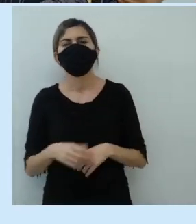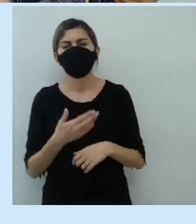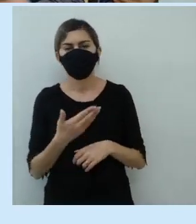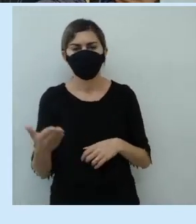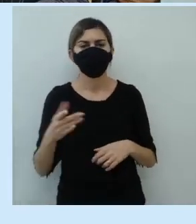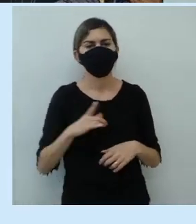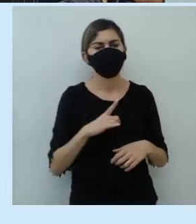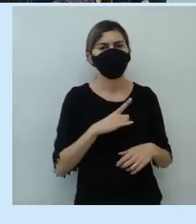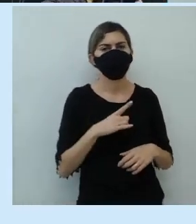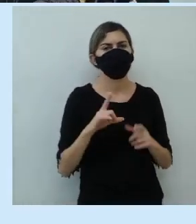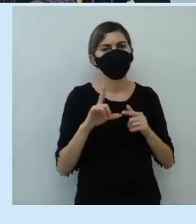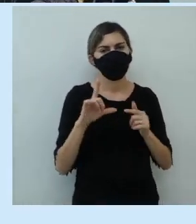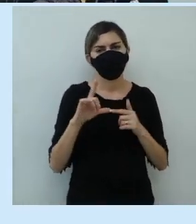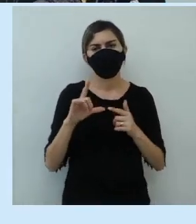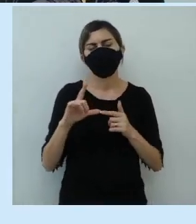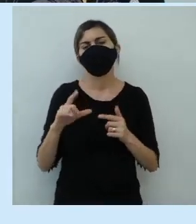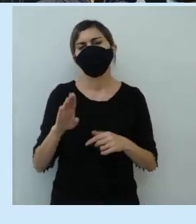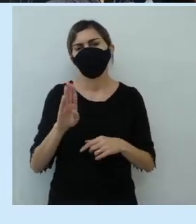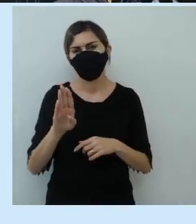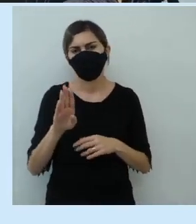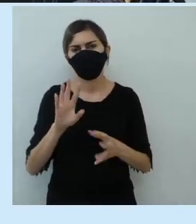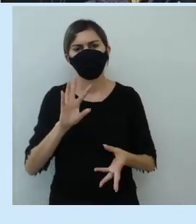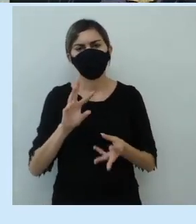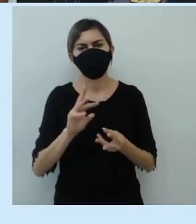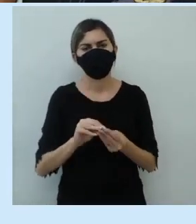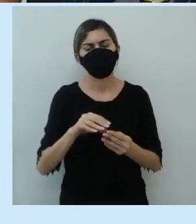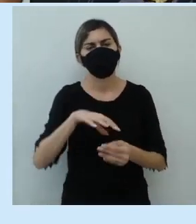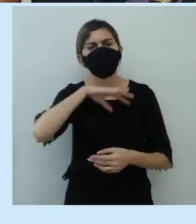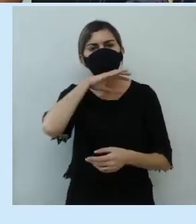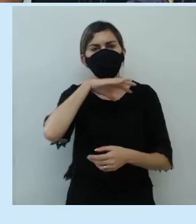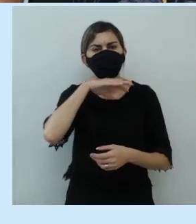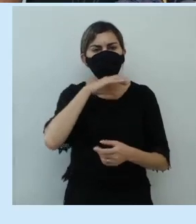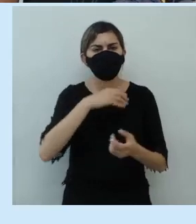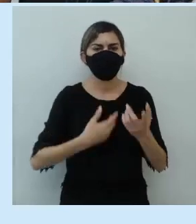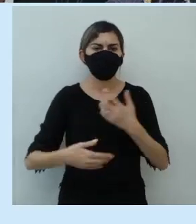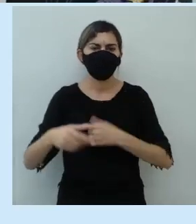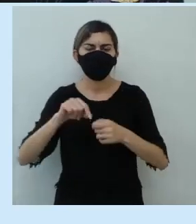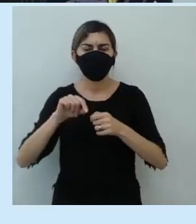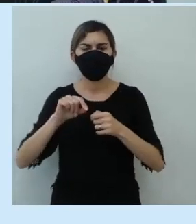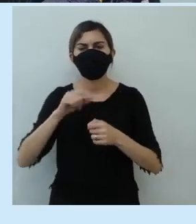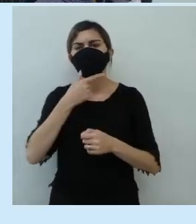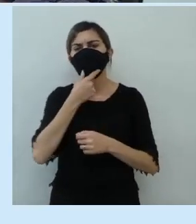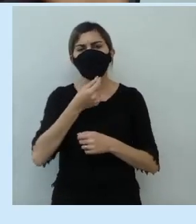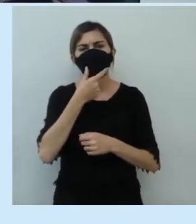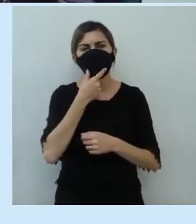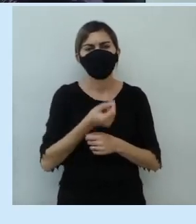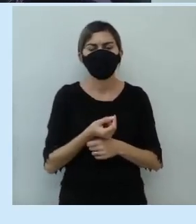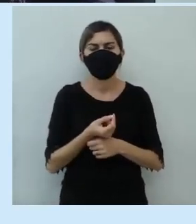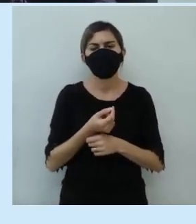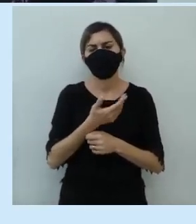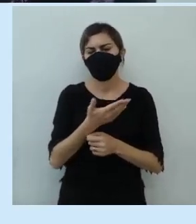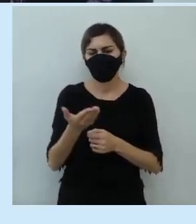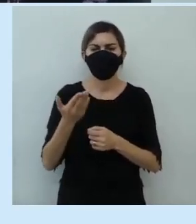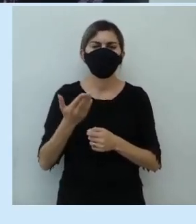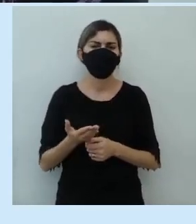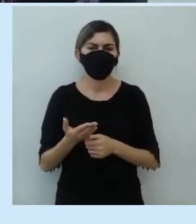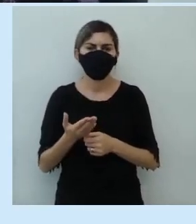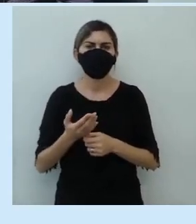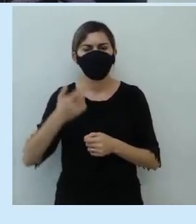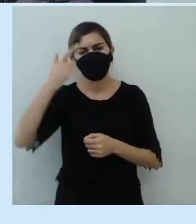ser então a letra B, na conclusão dos animais sobre os truques feitos pelos homens. É uma espécie, minha gente,